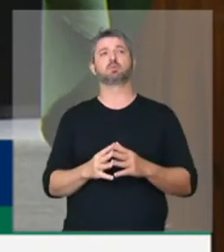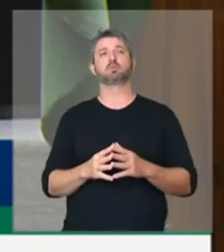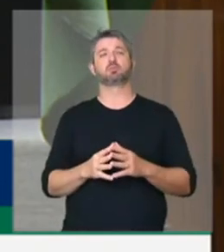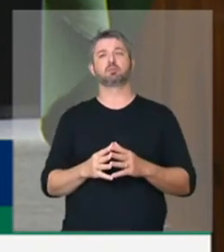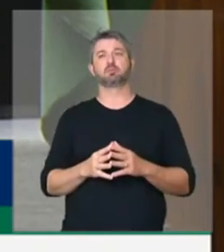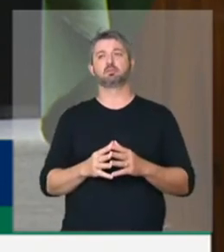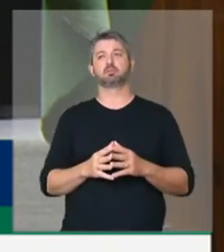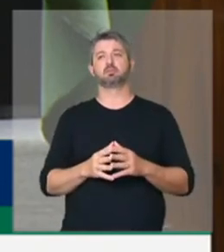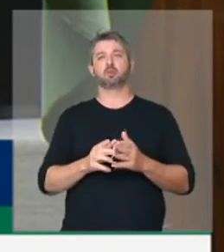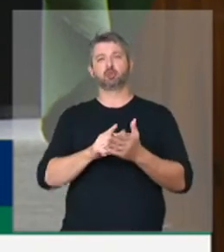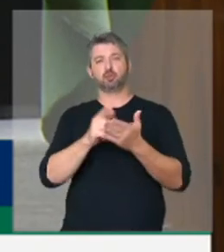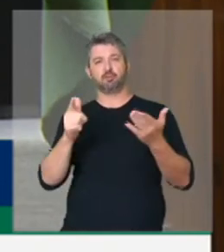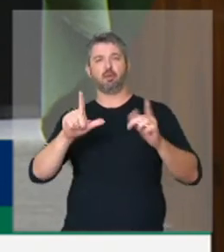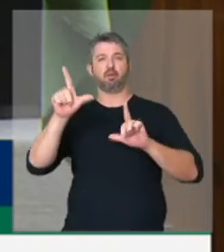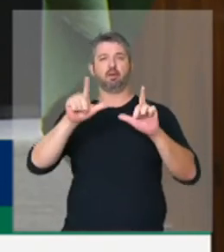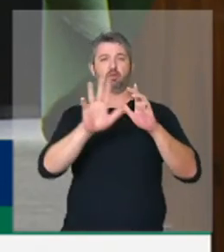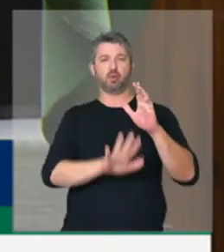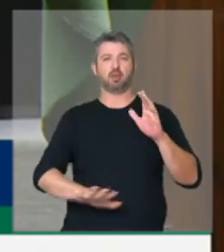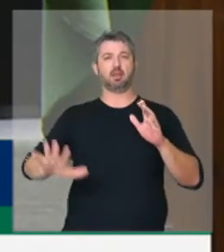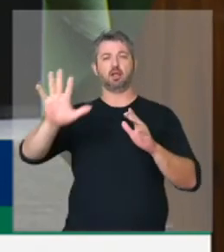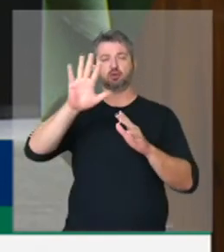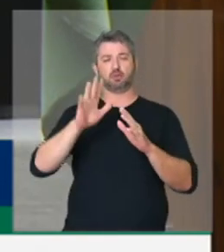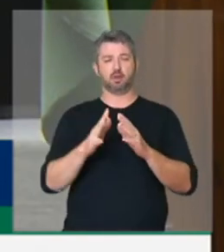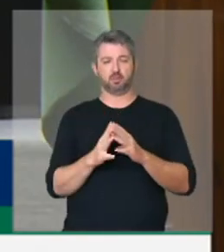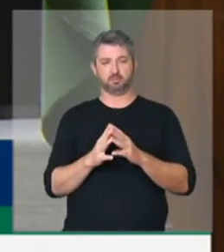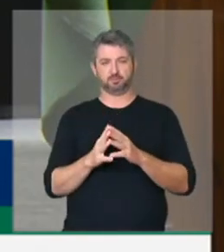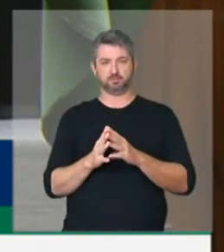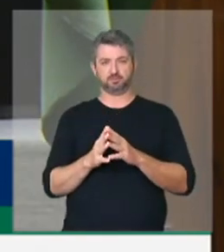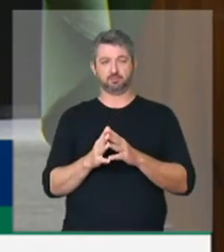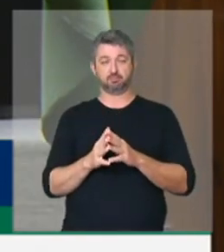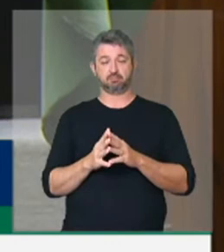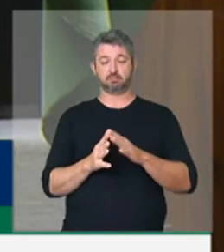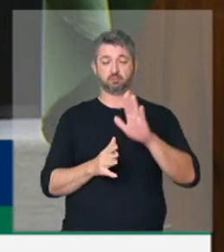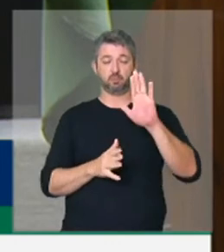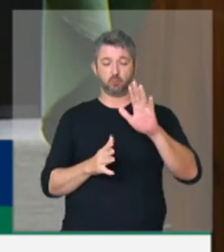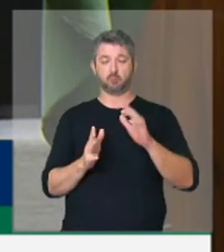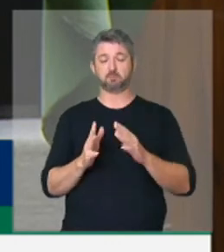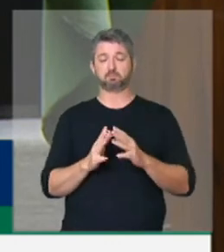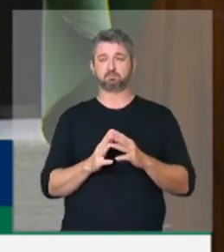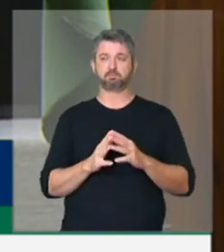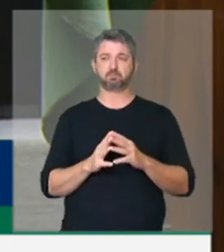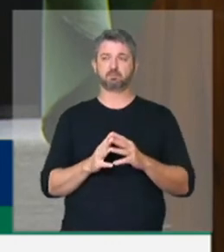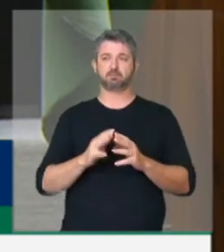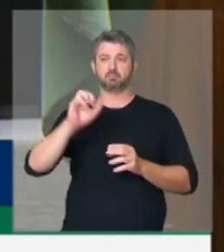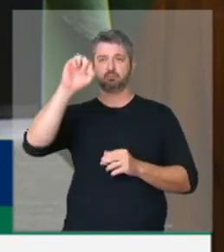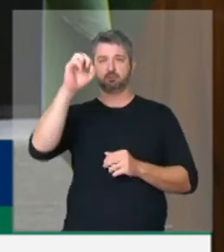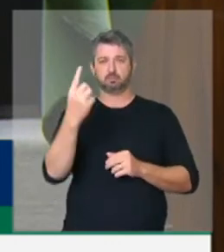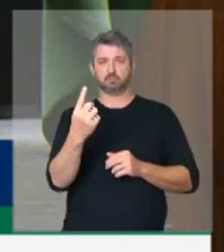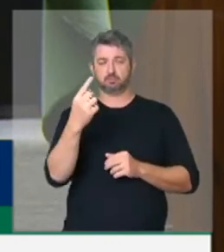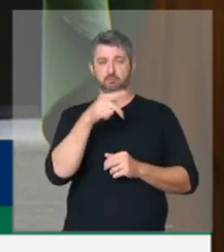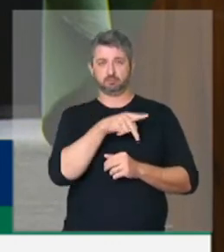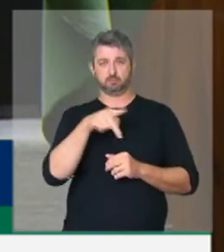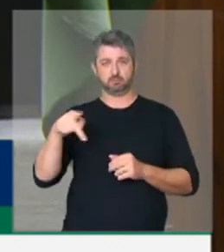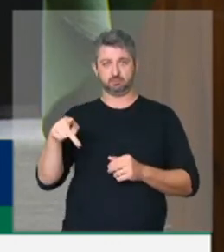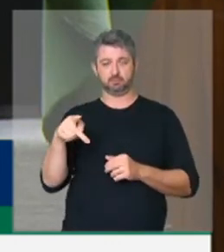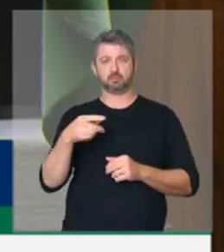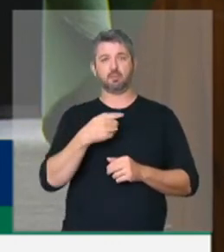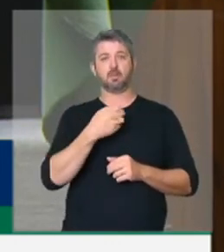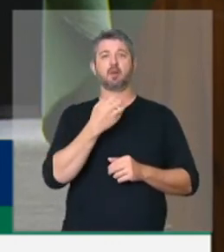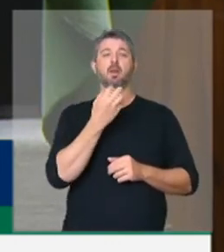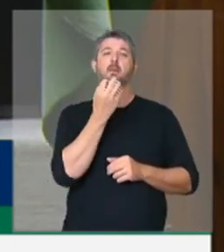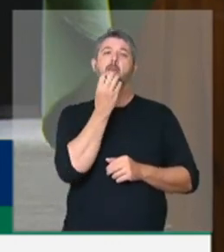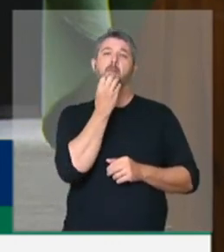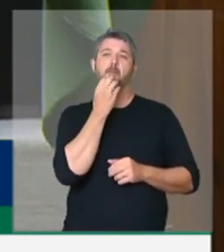imprensa nacional. Senhor presidente, o ex-presidente Rodrigo Maia, meu